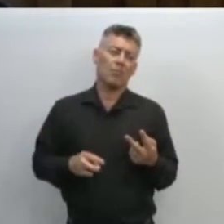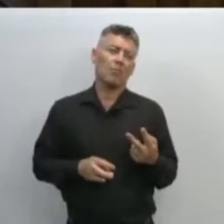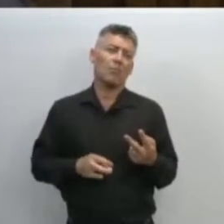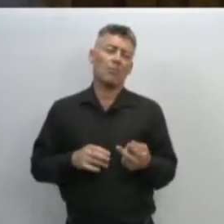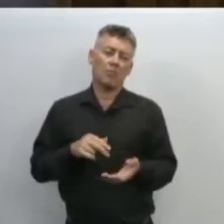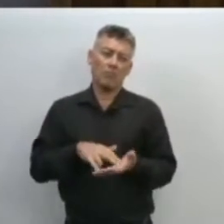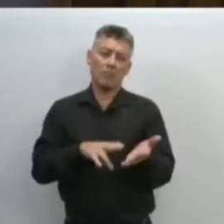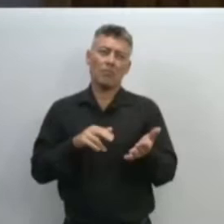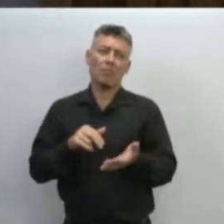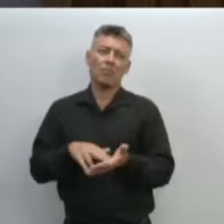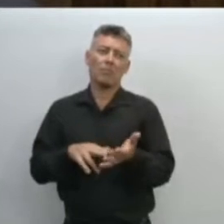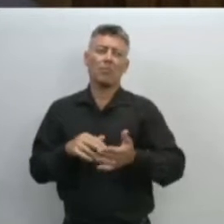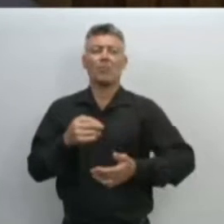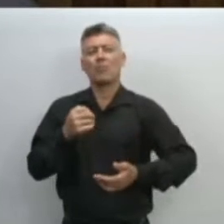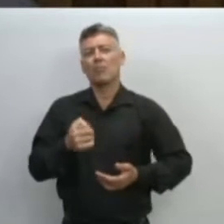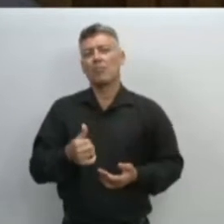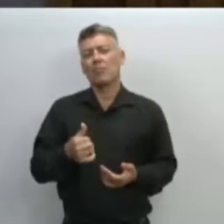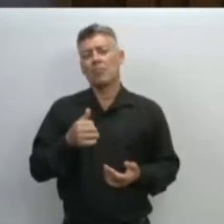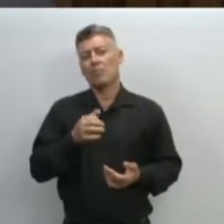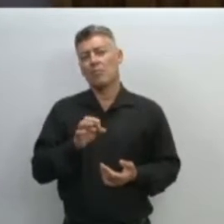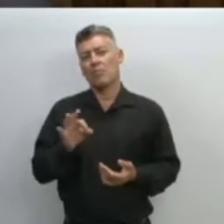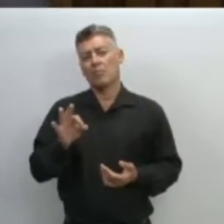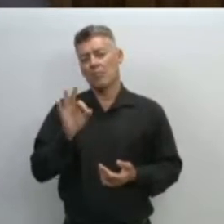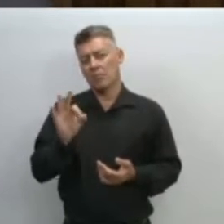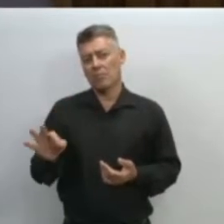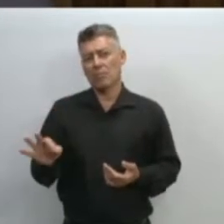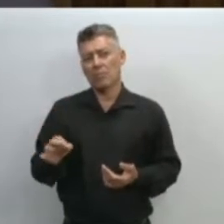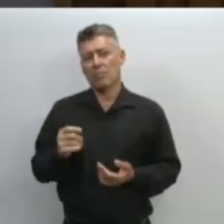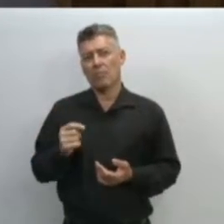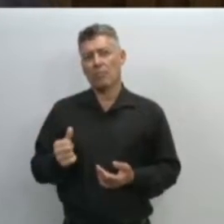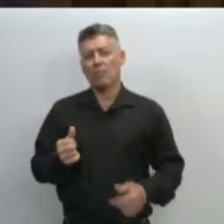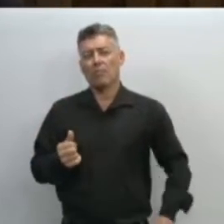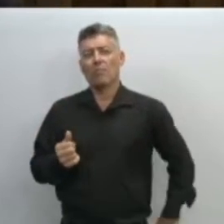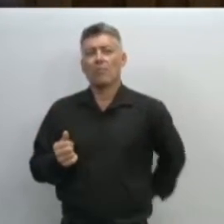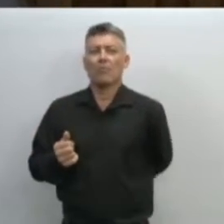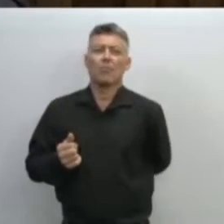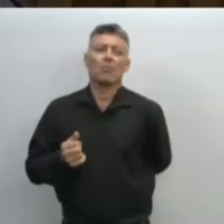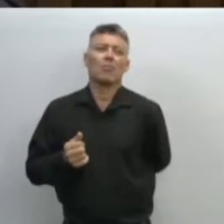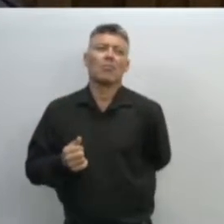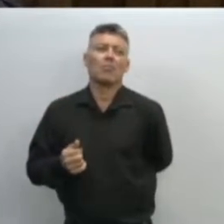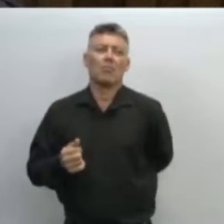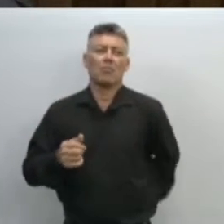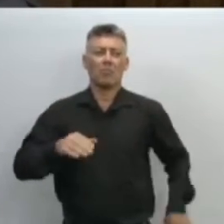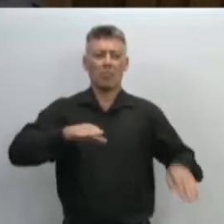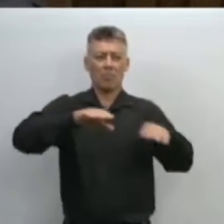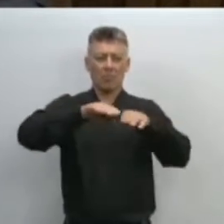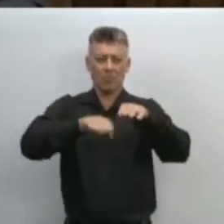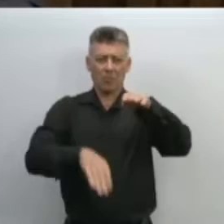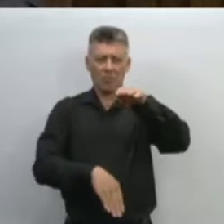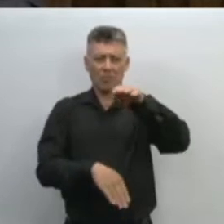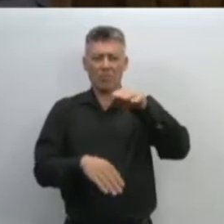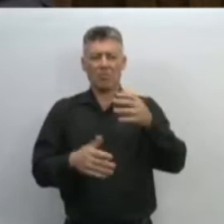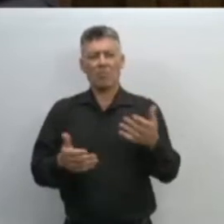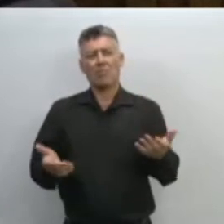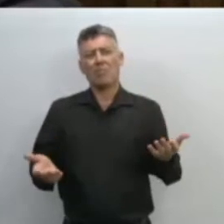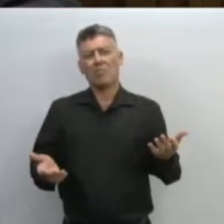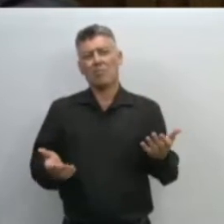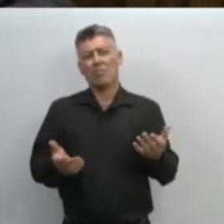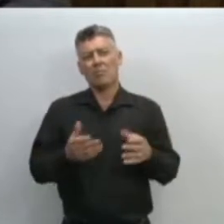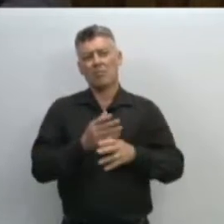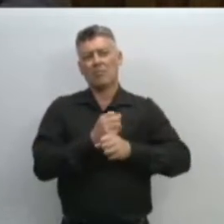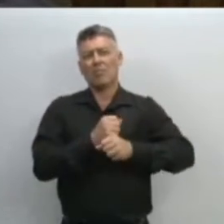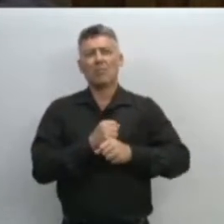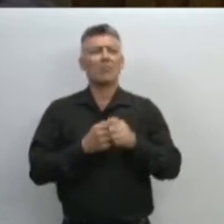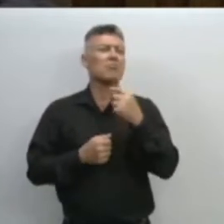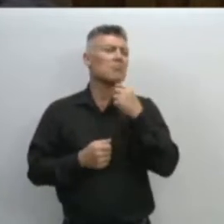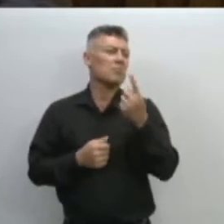destinou, foi quase 100%. Quase 100%, entendeu, Bispo? Então essa disparidade, essa equação dessa matemática que